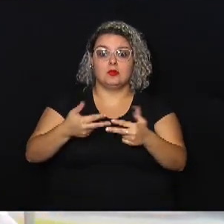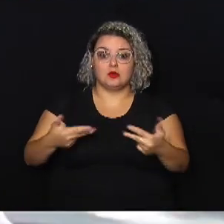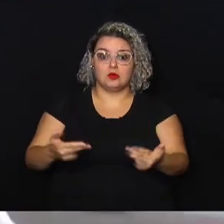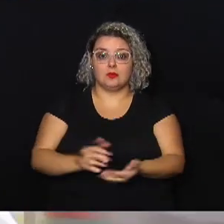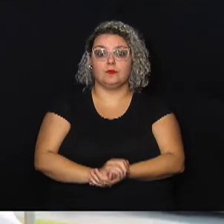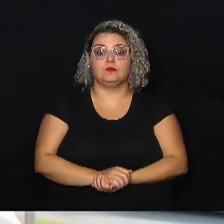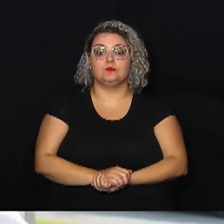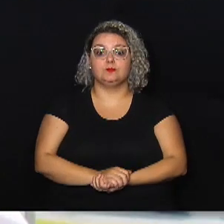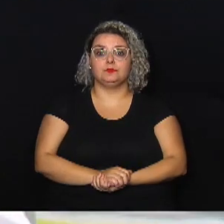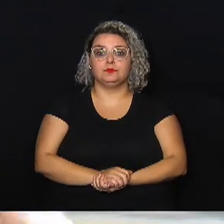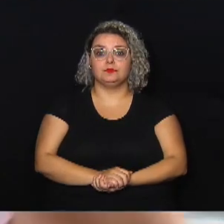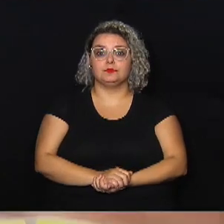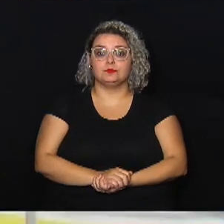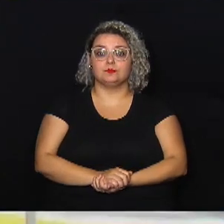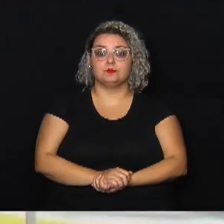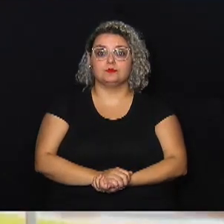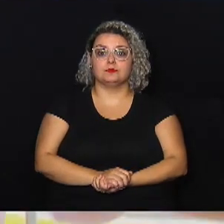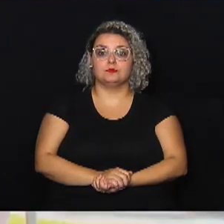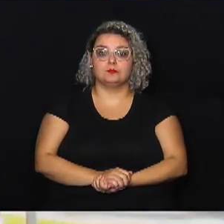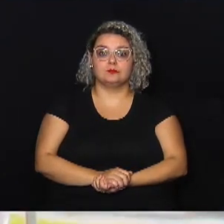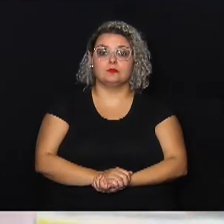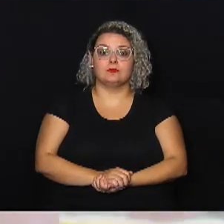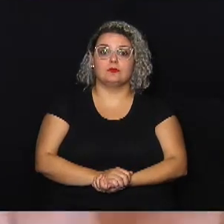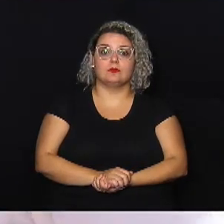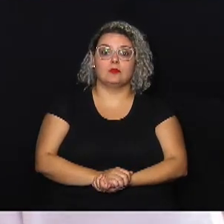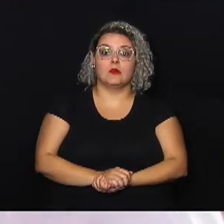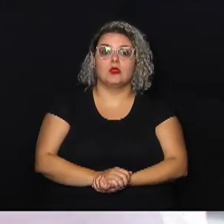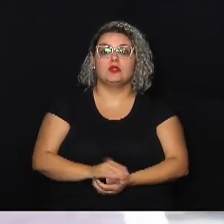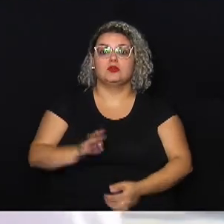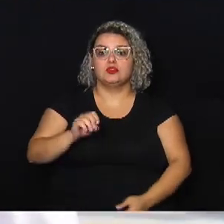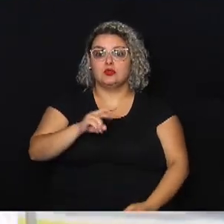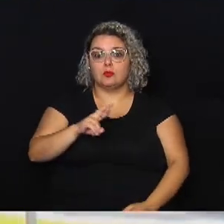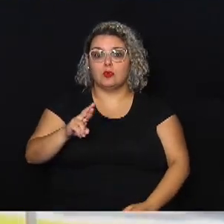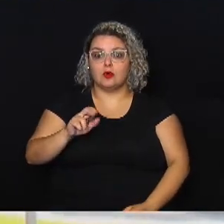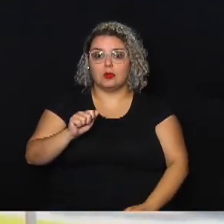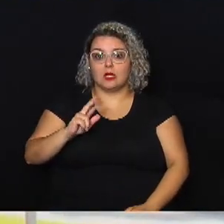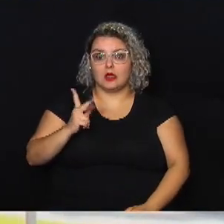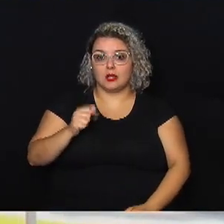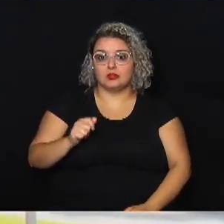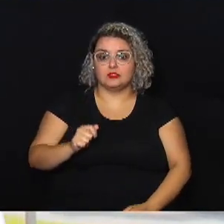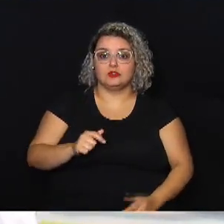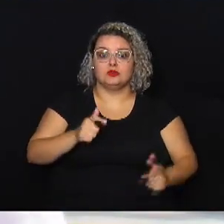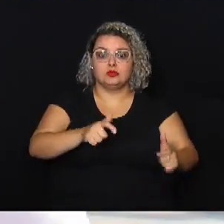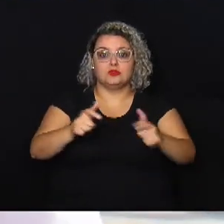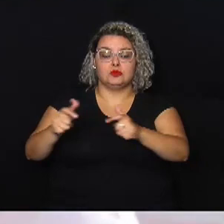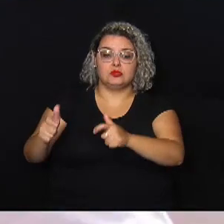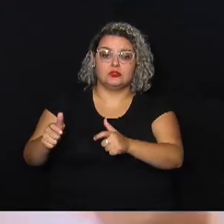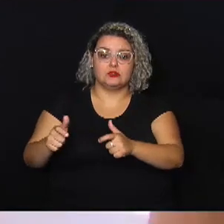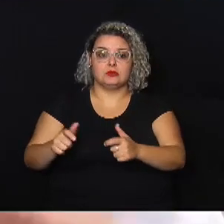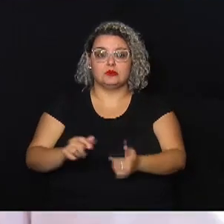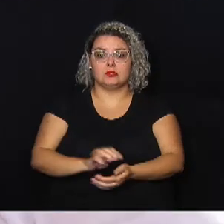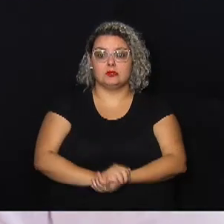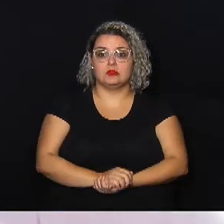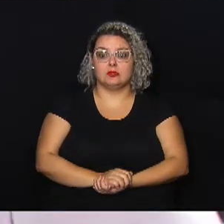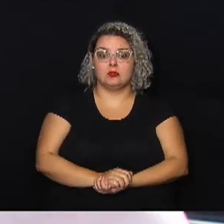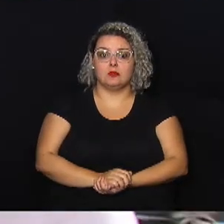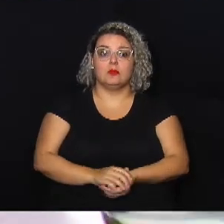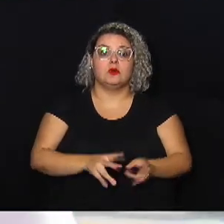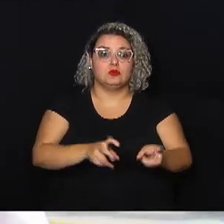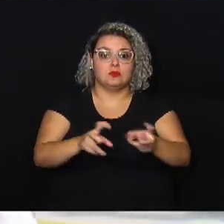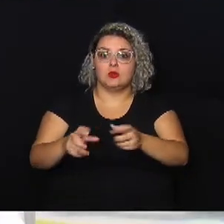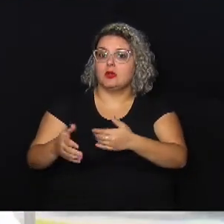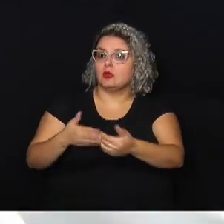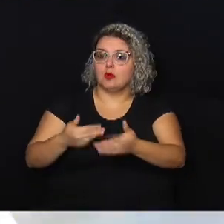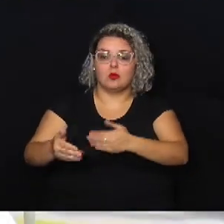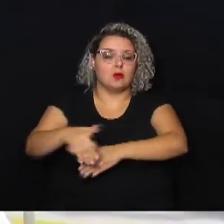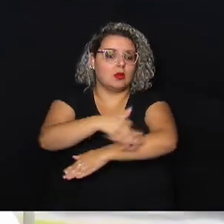de borracha para isolar os pontos que tem que levantar, não é padronizado, né? Você pode perceber em qualquer rua.